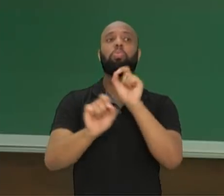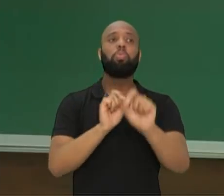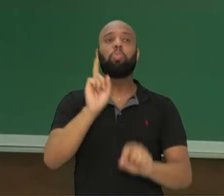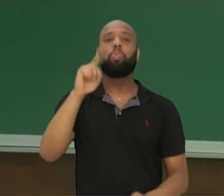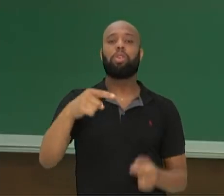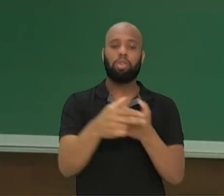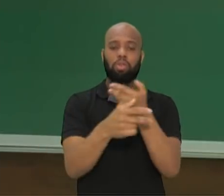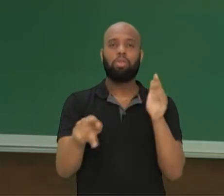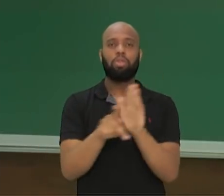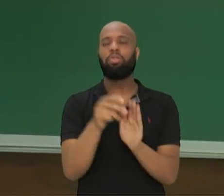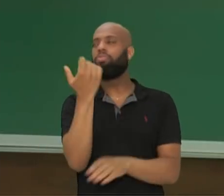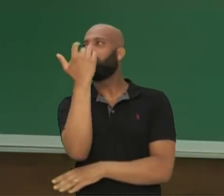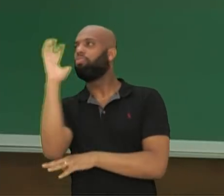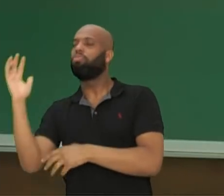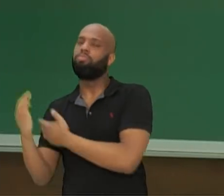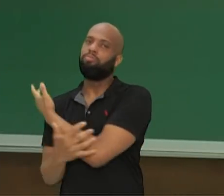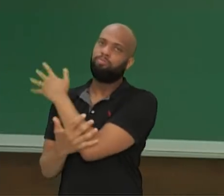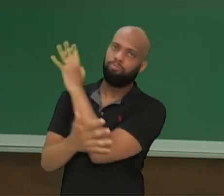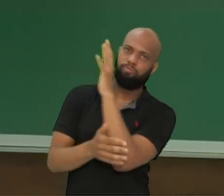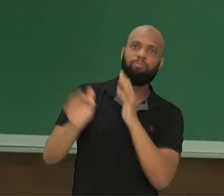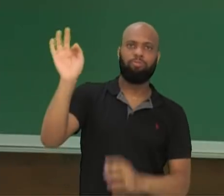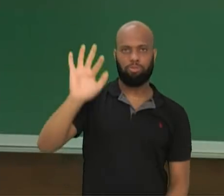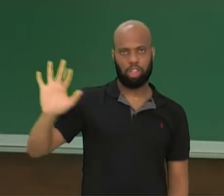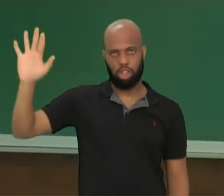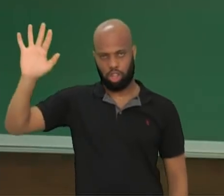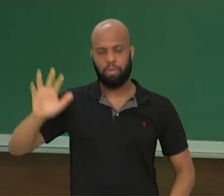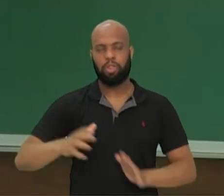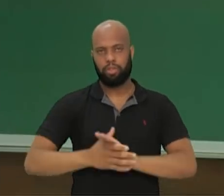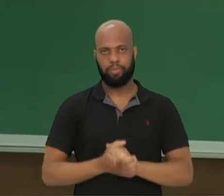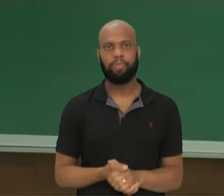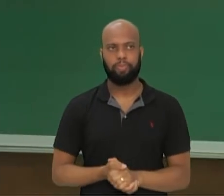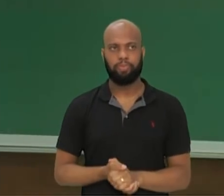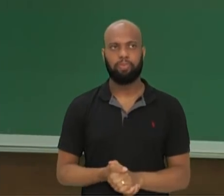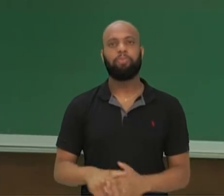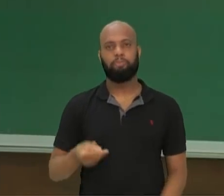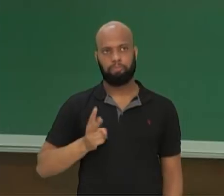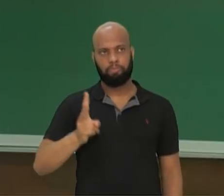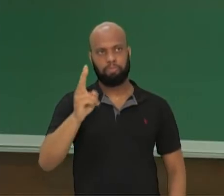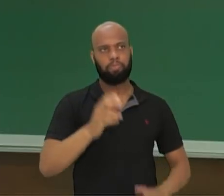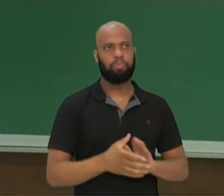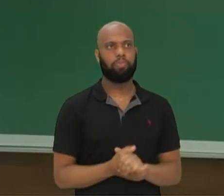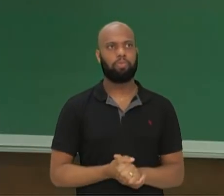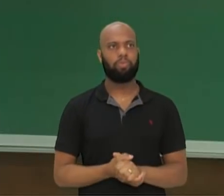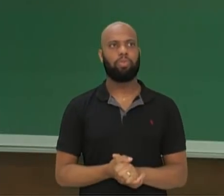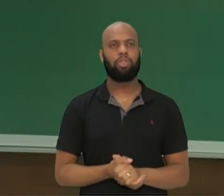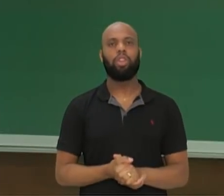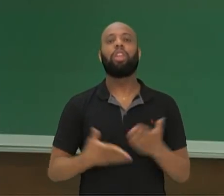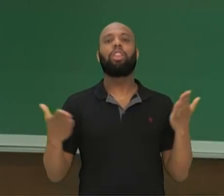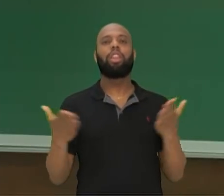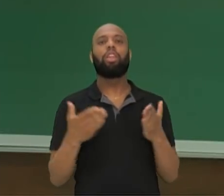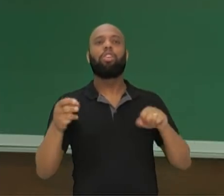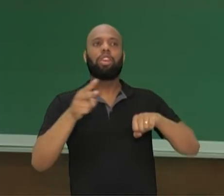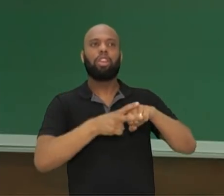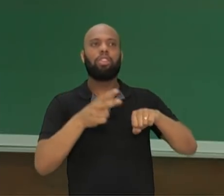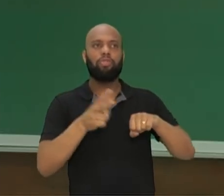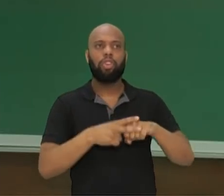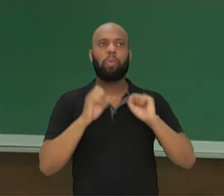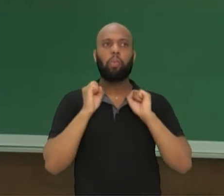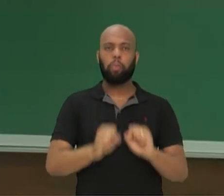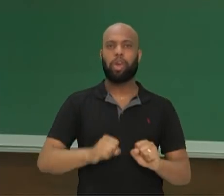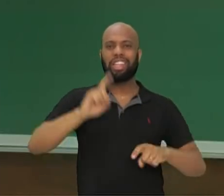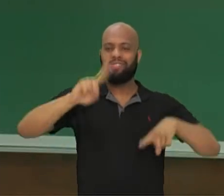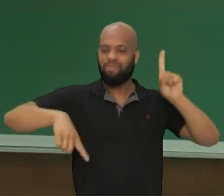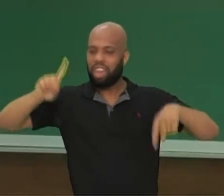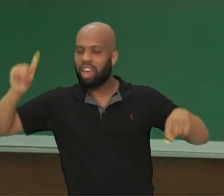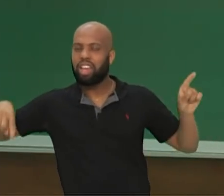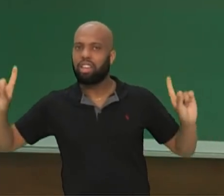Um fenômeno da natureza, tá ok? Vamos para o próximo. O verbo, ele